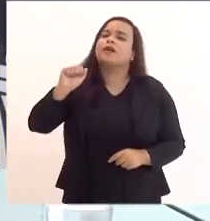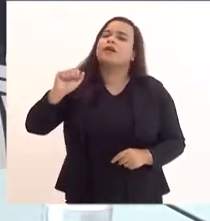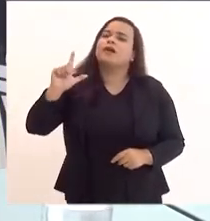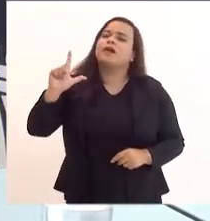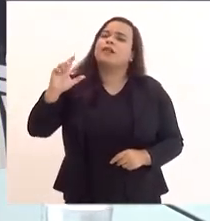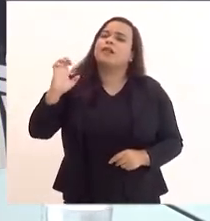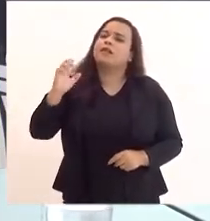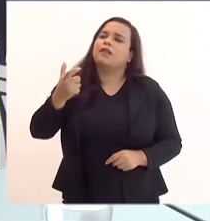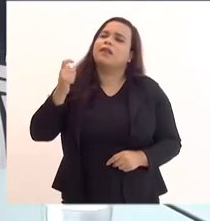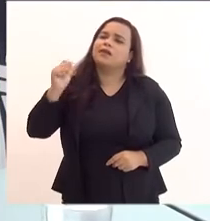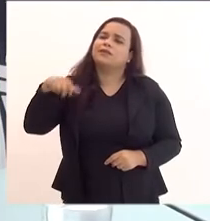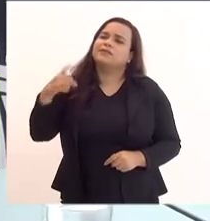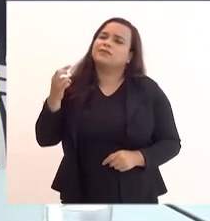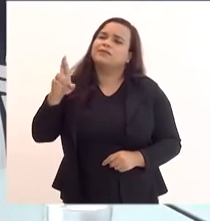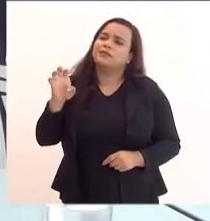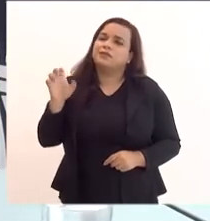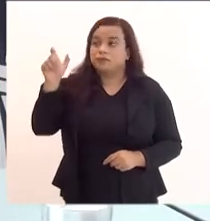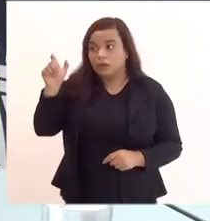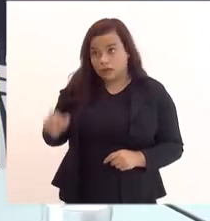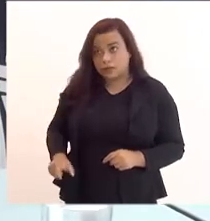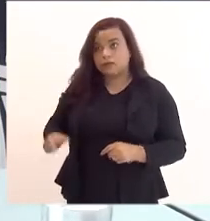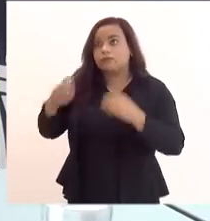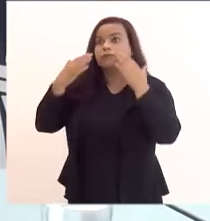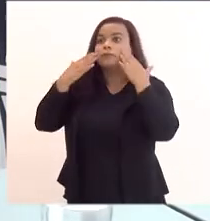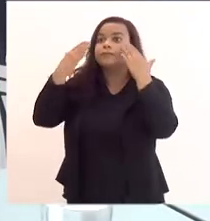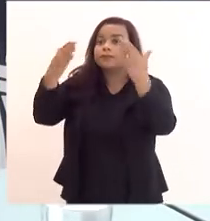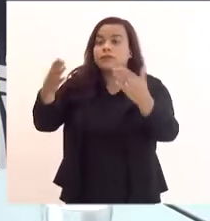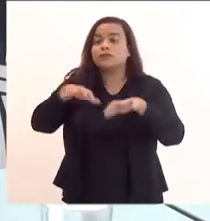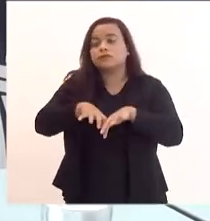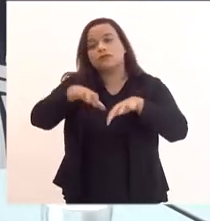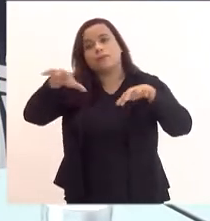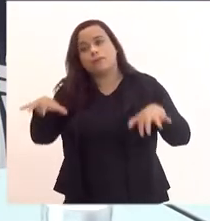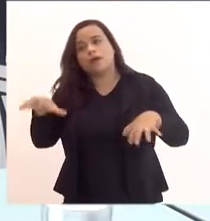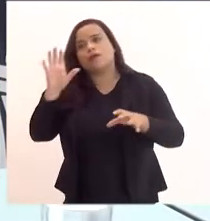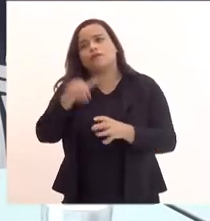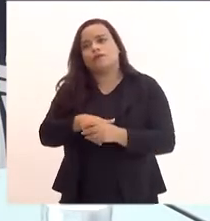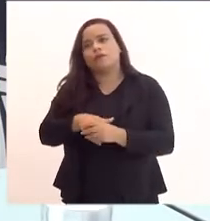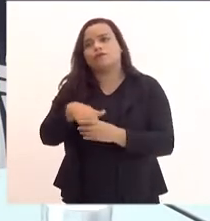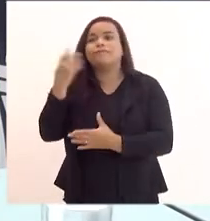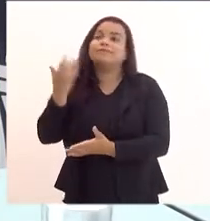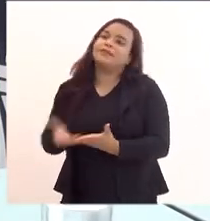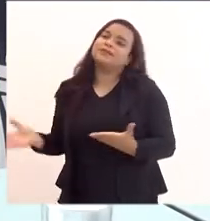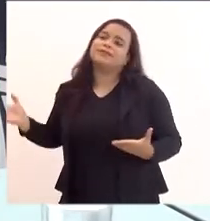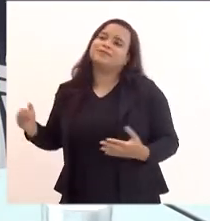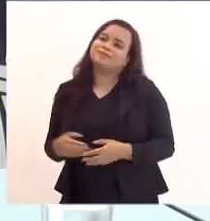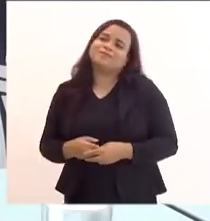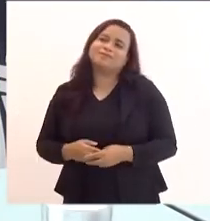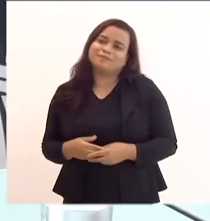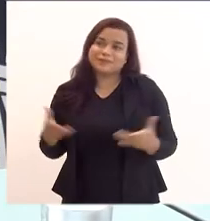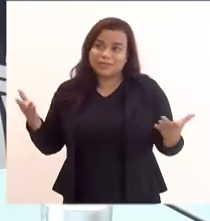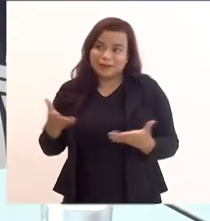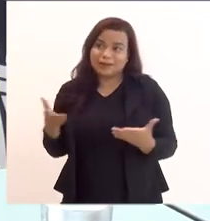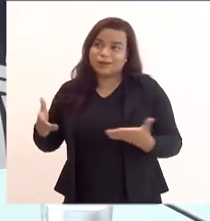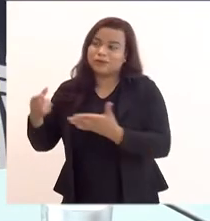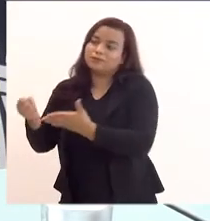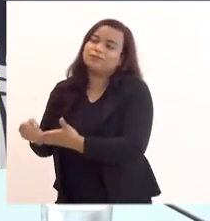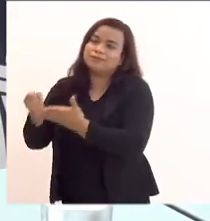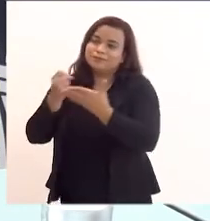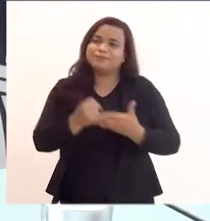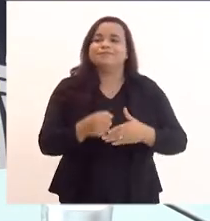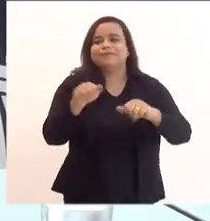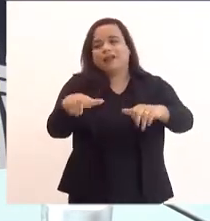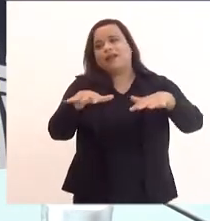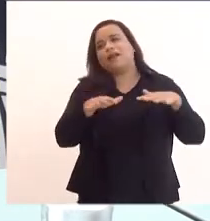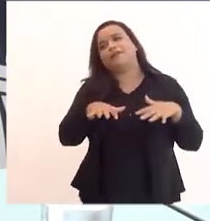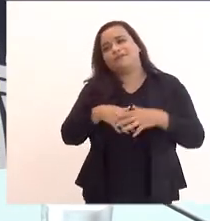em separado na comissão. Ele perdeu. Agora ele traz ao plenário,